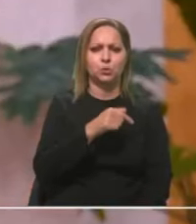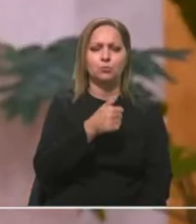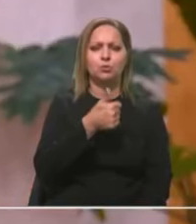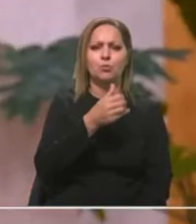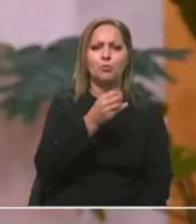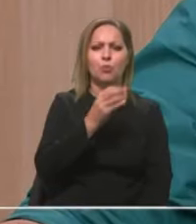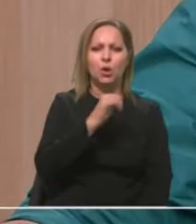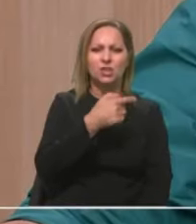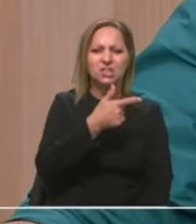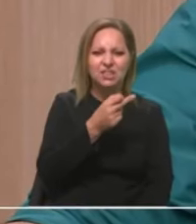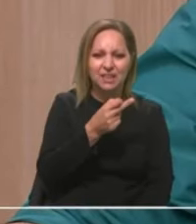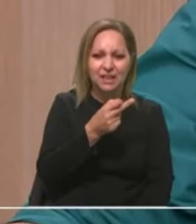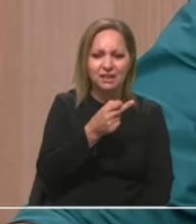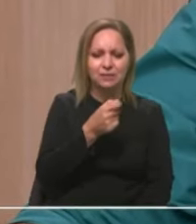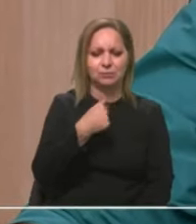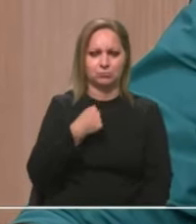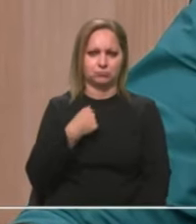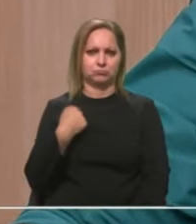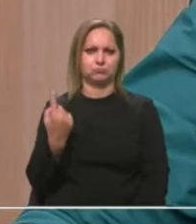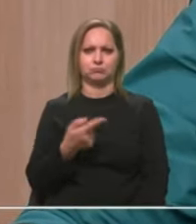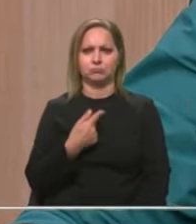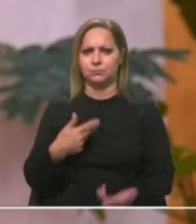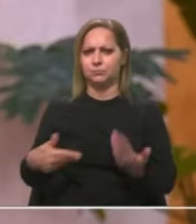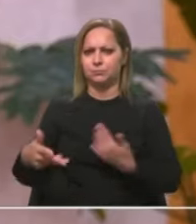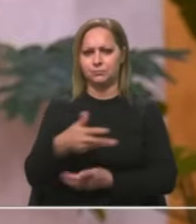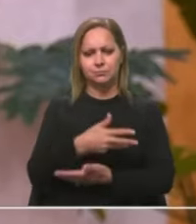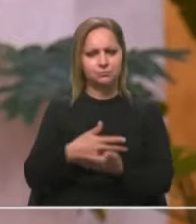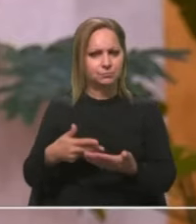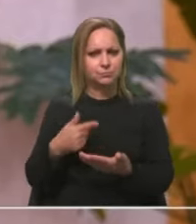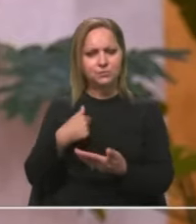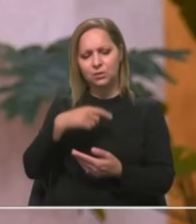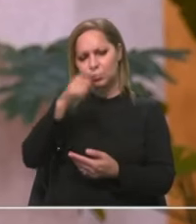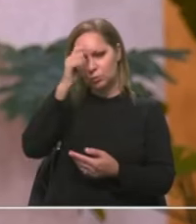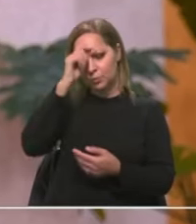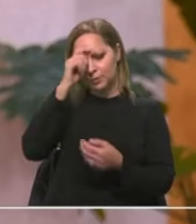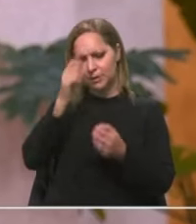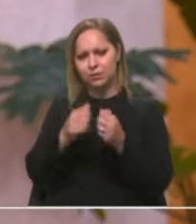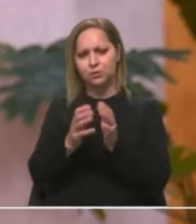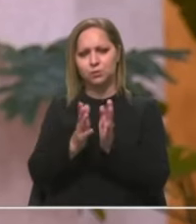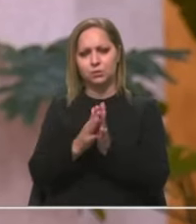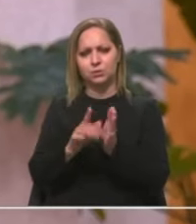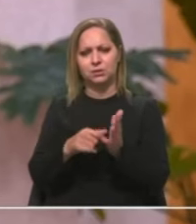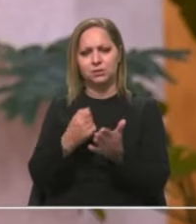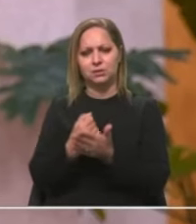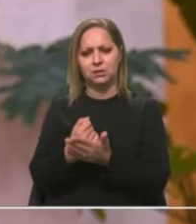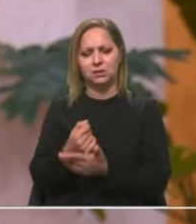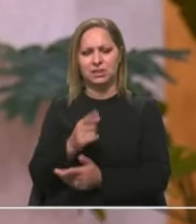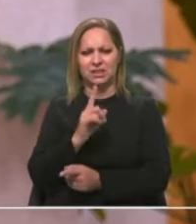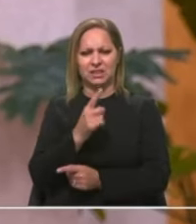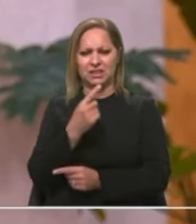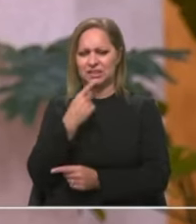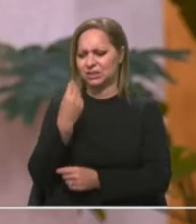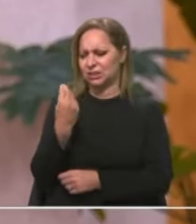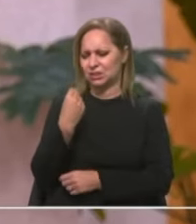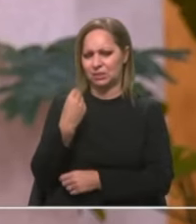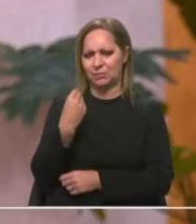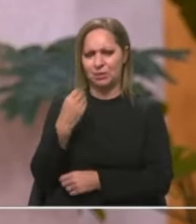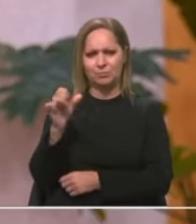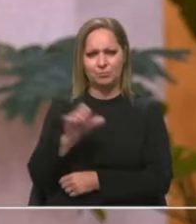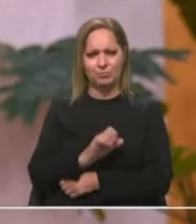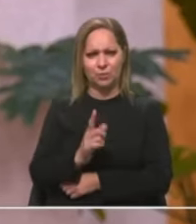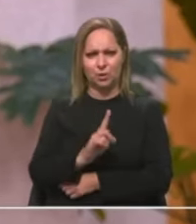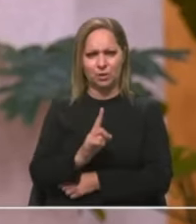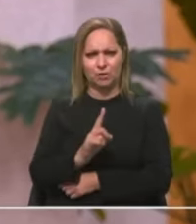aí a conviver todos, eu sempre respeitei a todo mundo, e eu acho que não me podem chamar uma coisa mais feia que